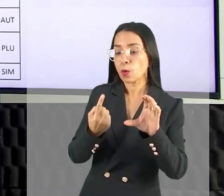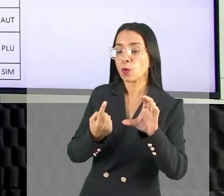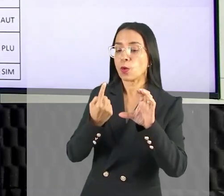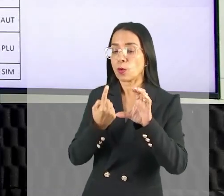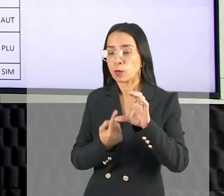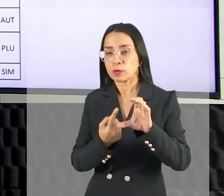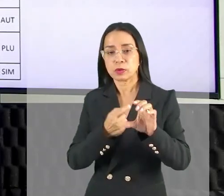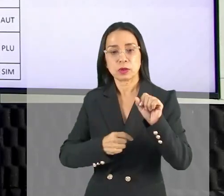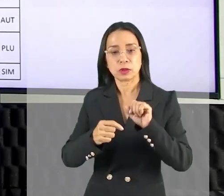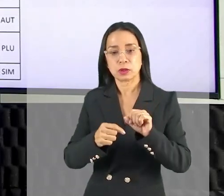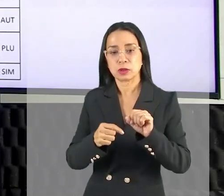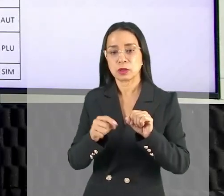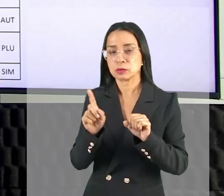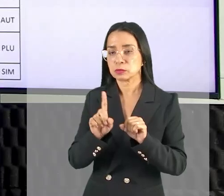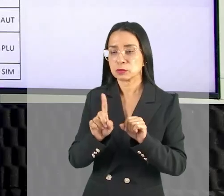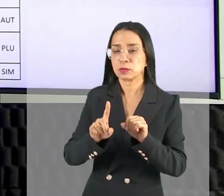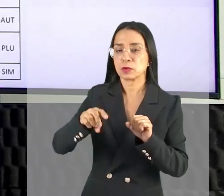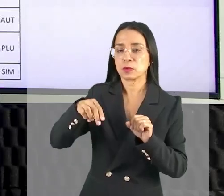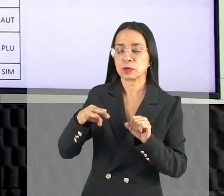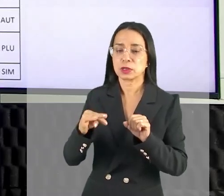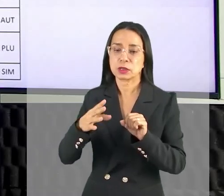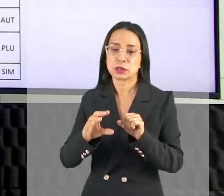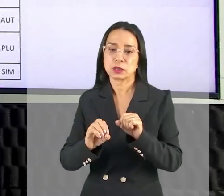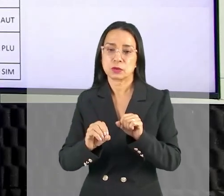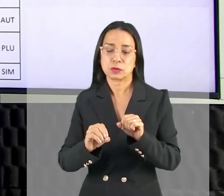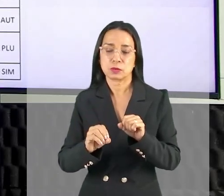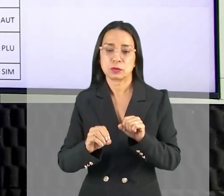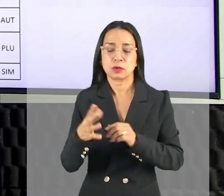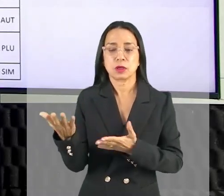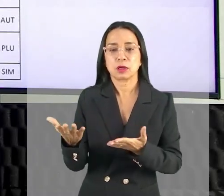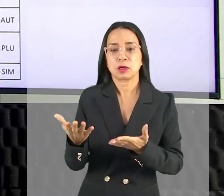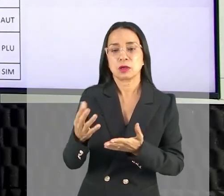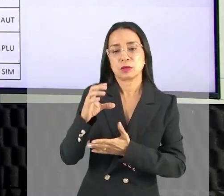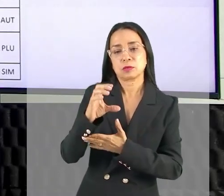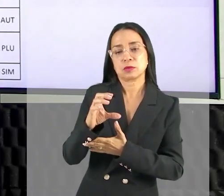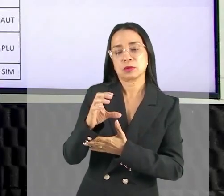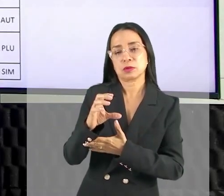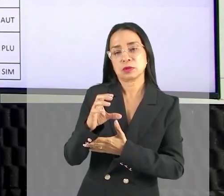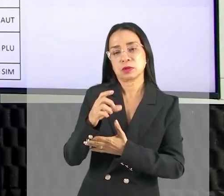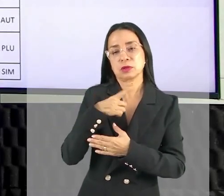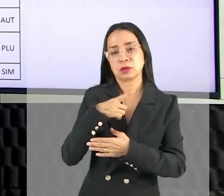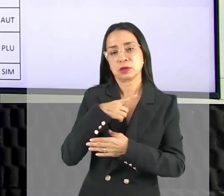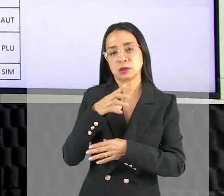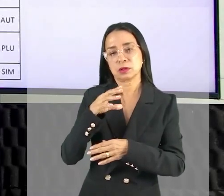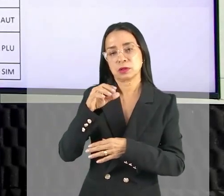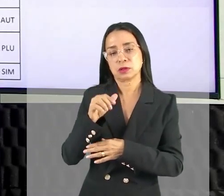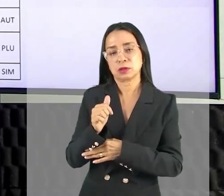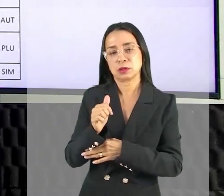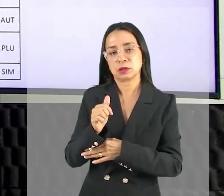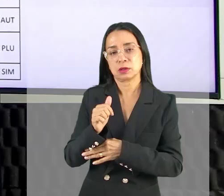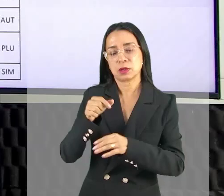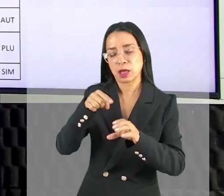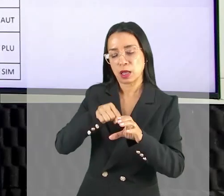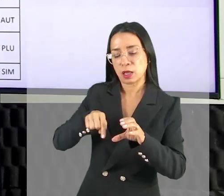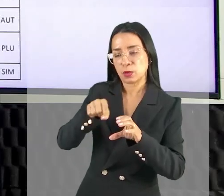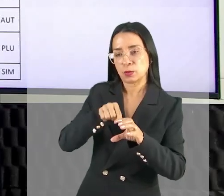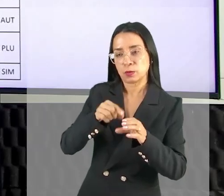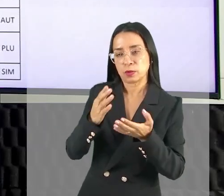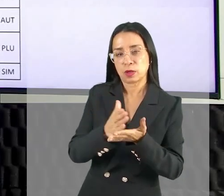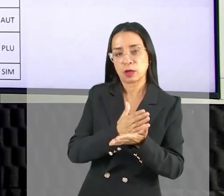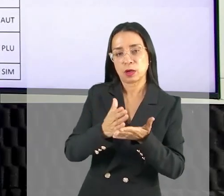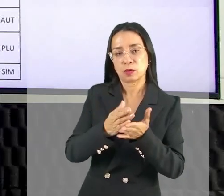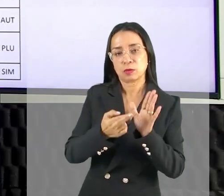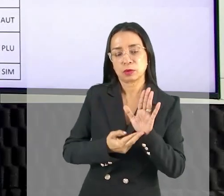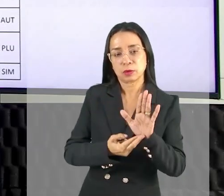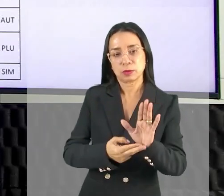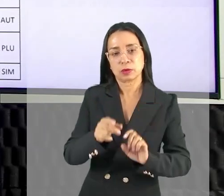não forma tecido. O organismo C tem carioteca, alguns representantes possuem